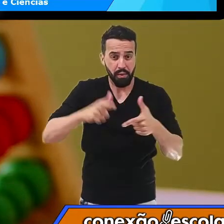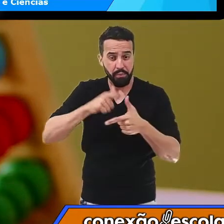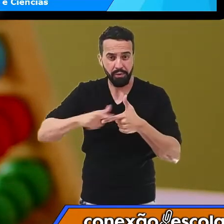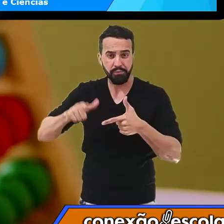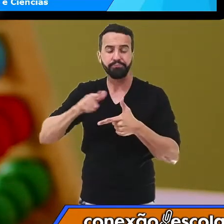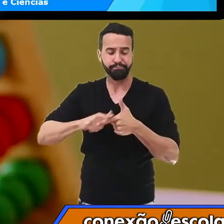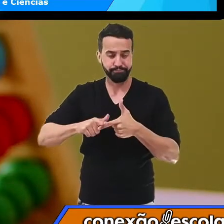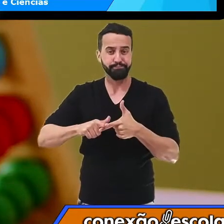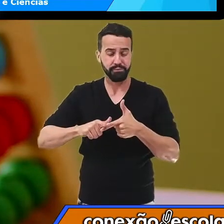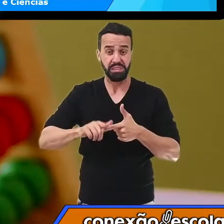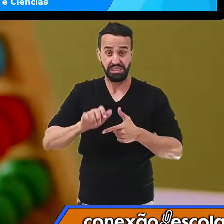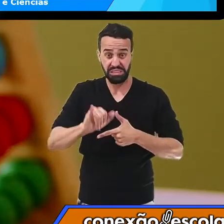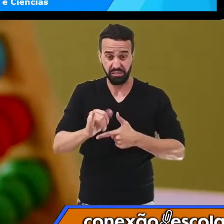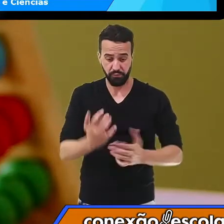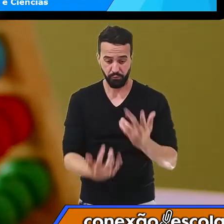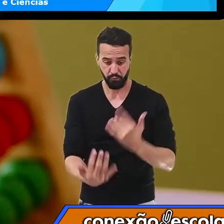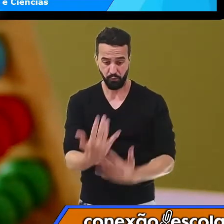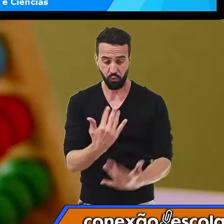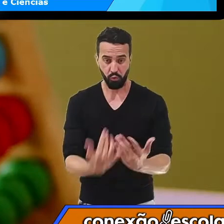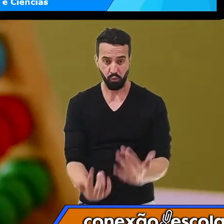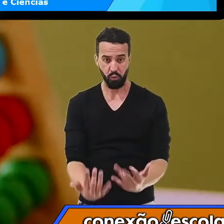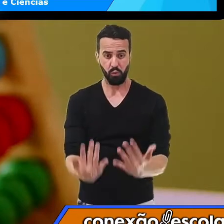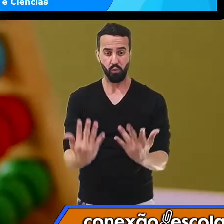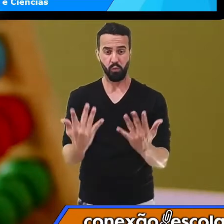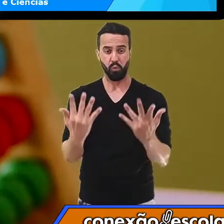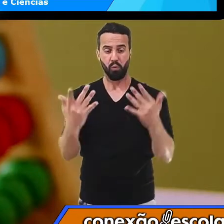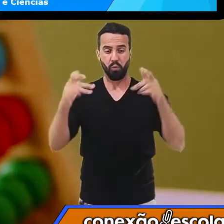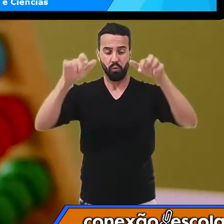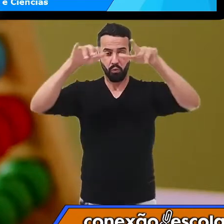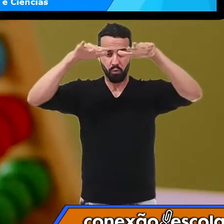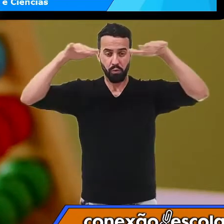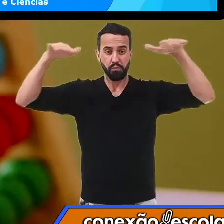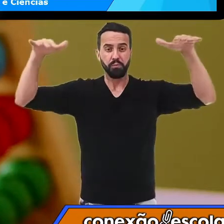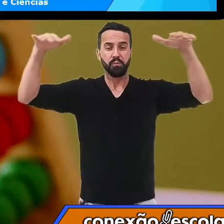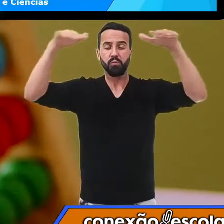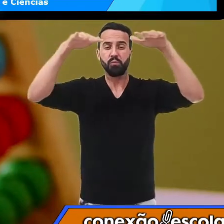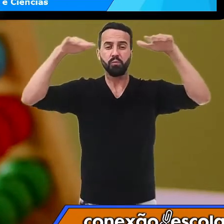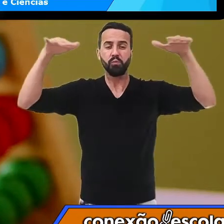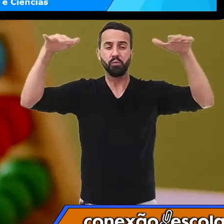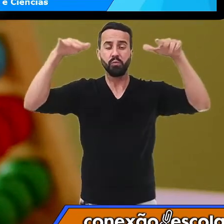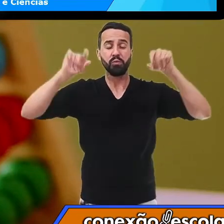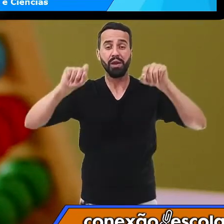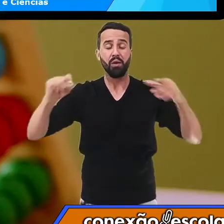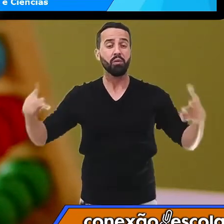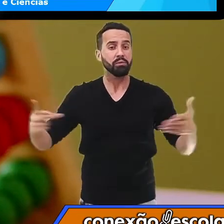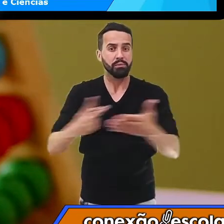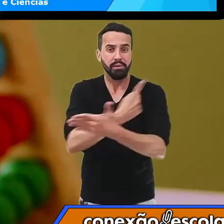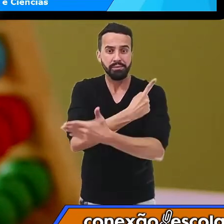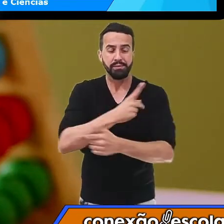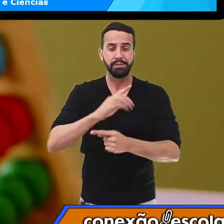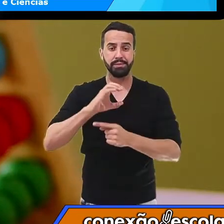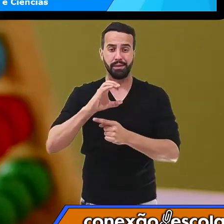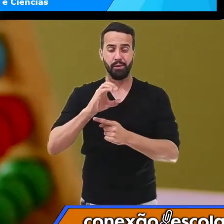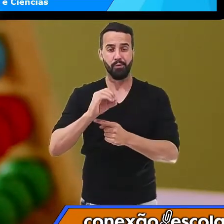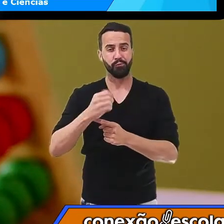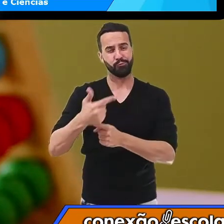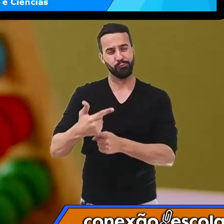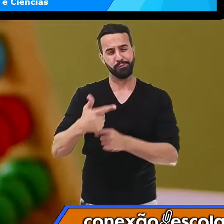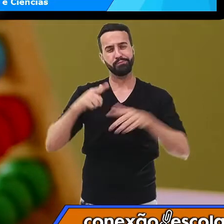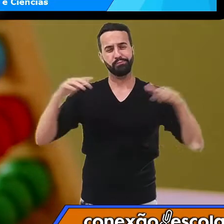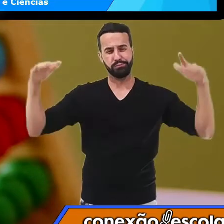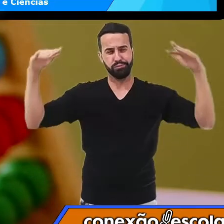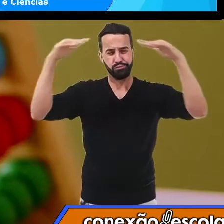nós queimamos as florestas, as árvores, é lançado gás carbônico na